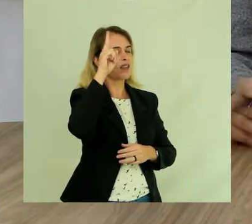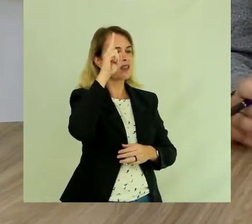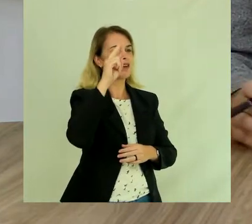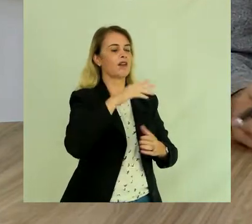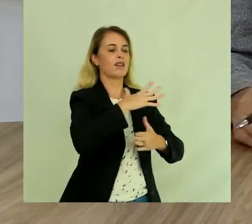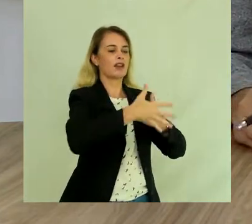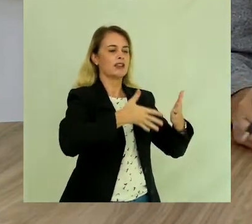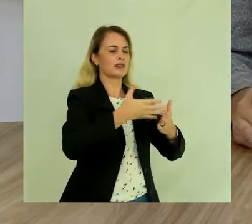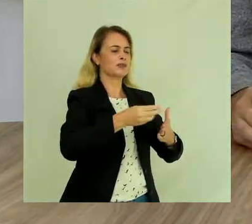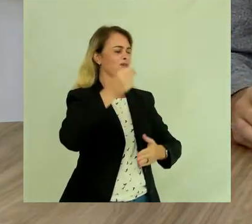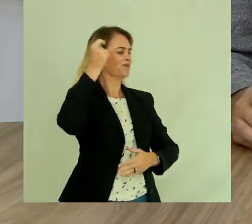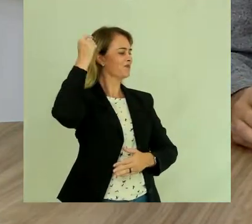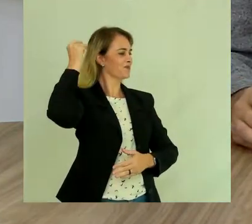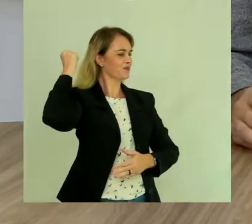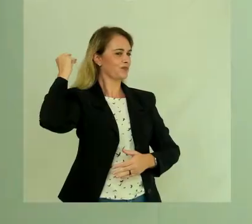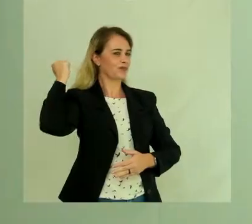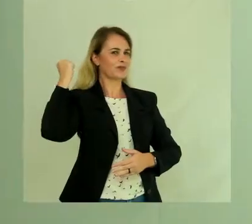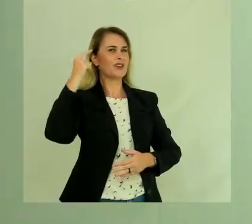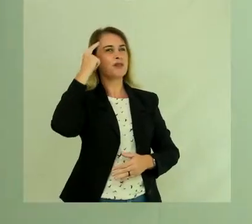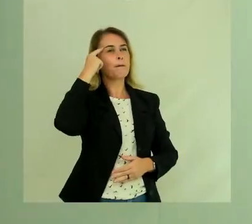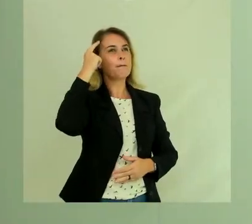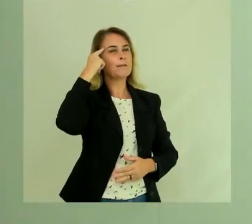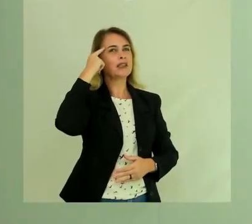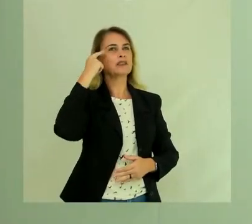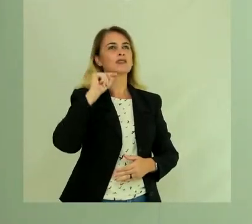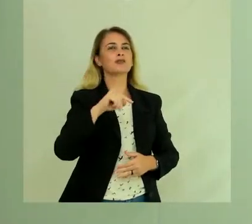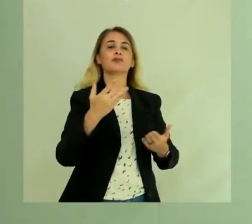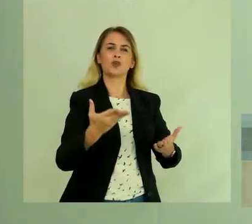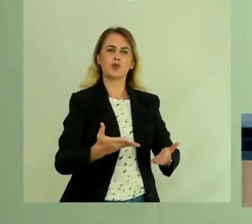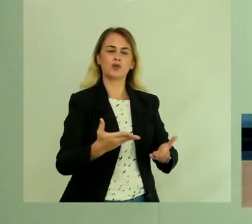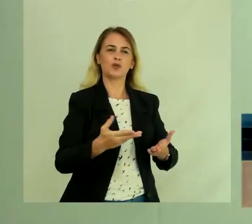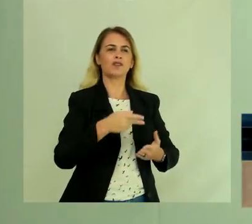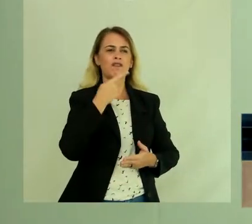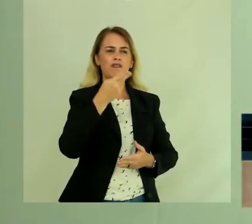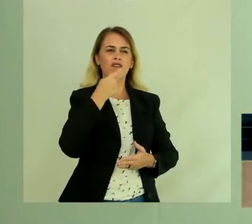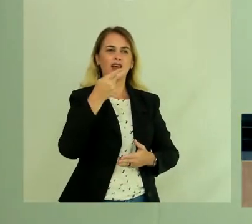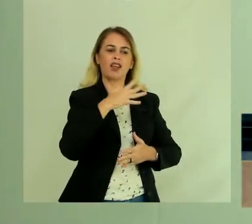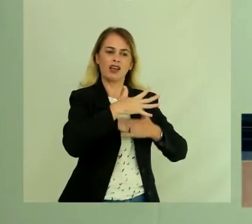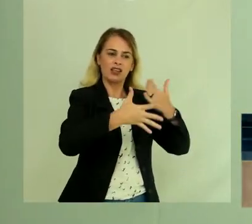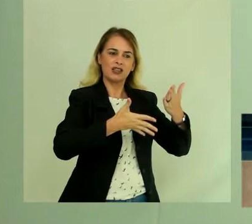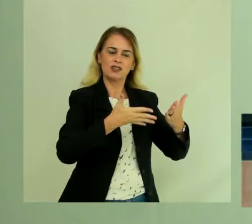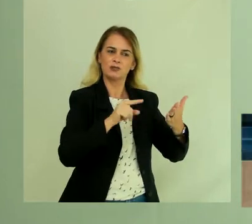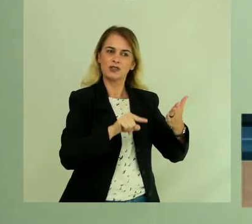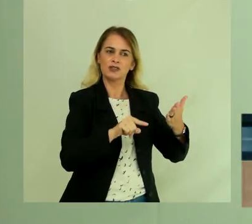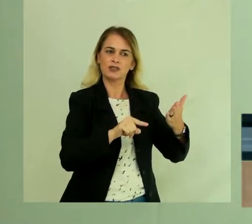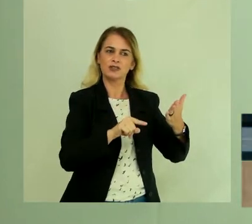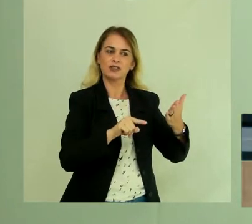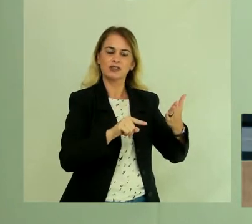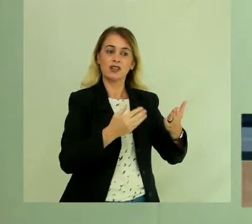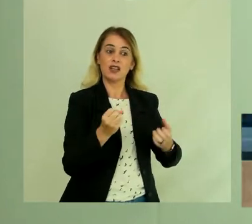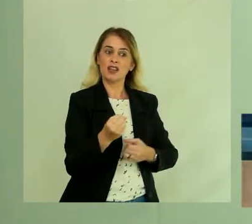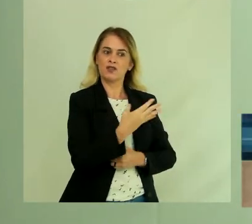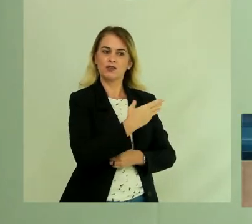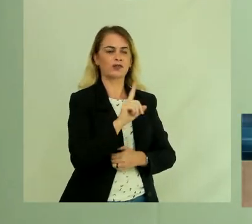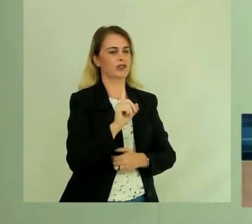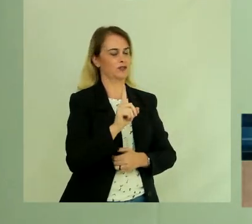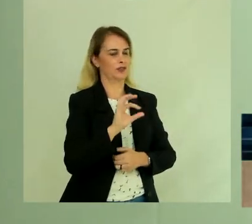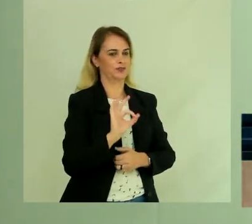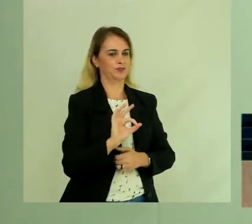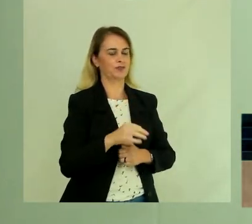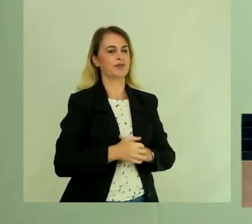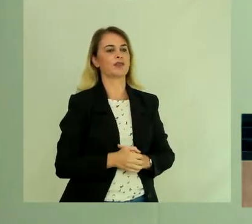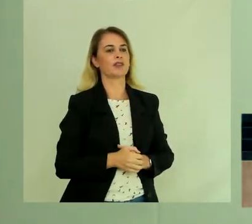muito antiga, né? Às vezes a gente pensa que hoje, por falar tanto em Libras, é recente, e não é. A